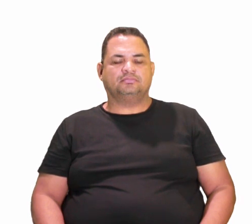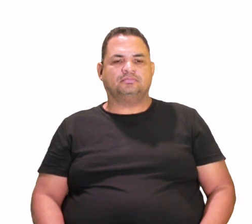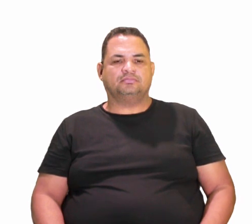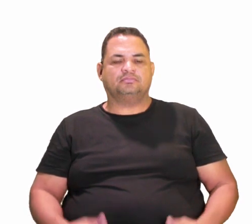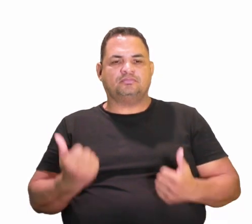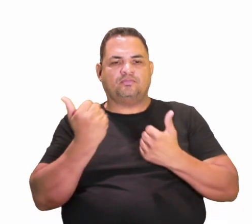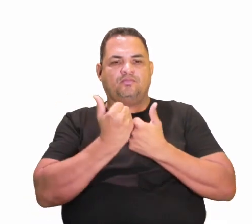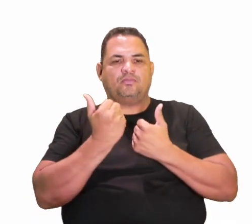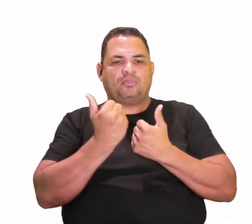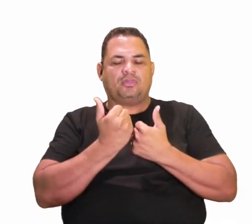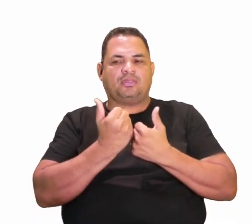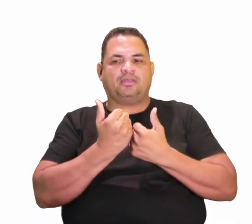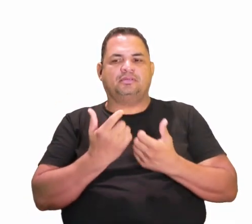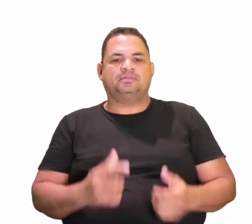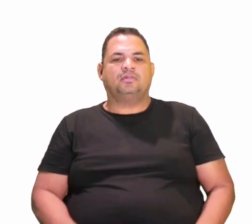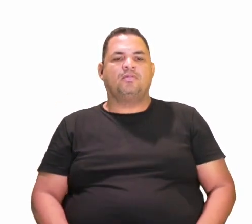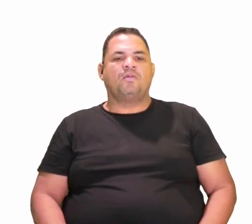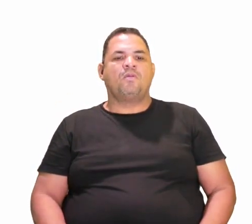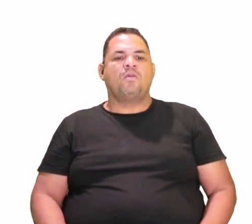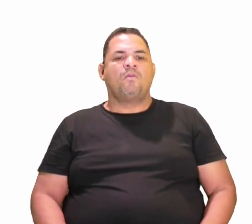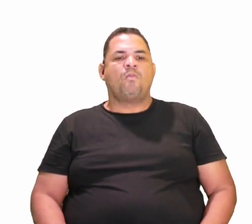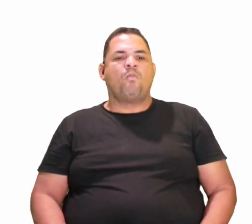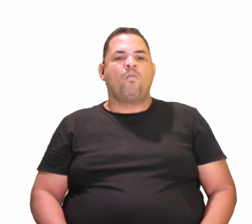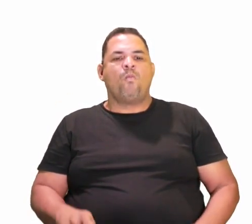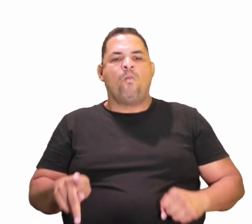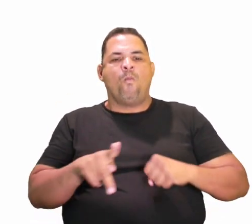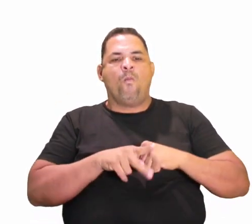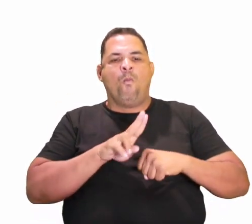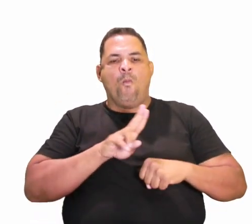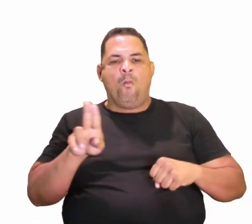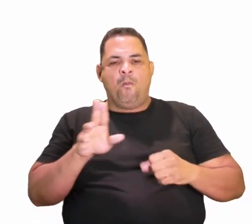substituir ela pelo pronome